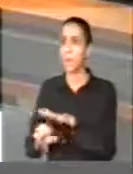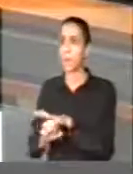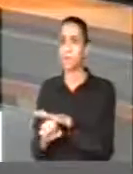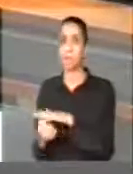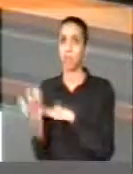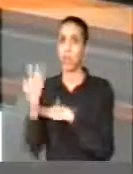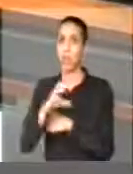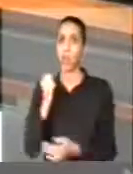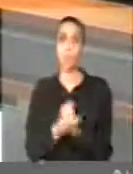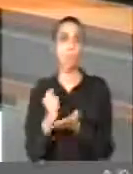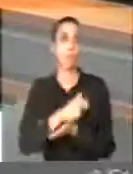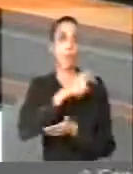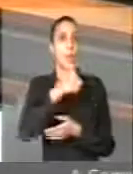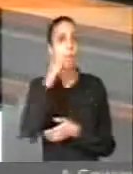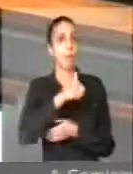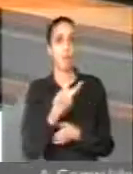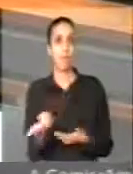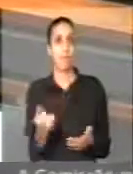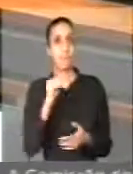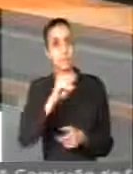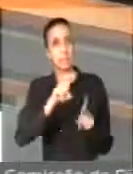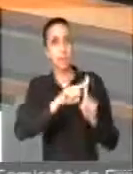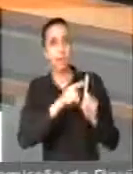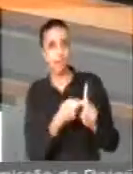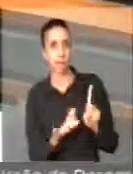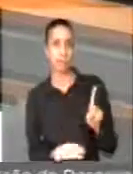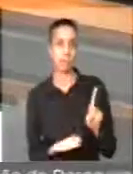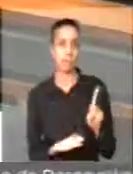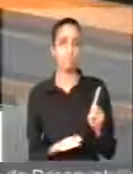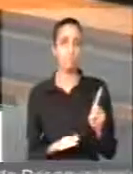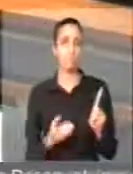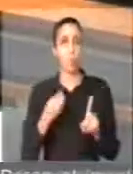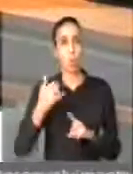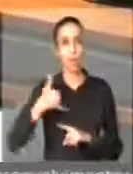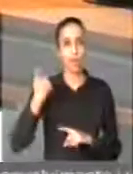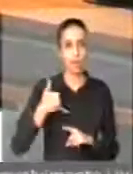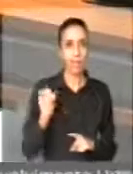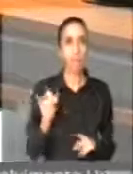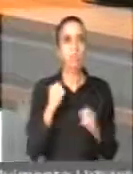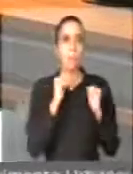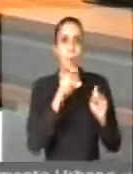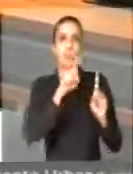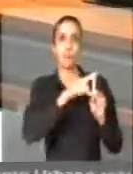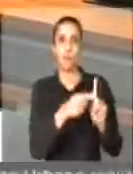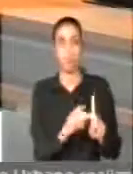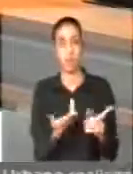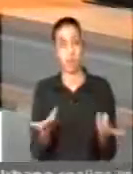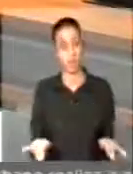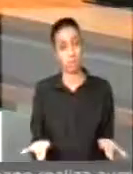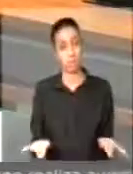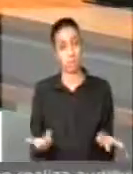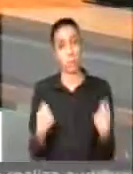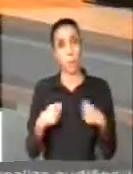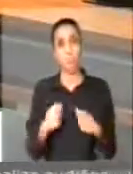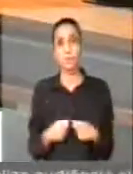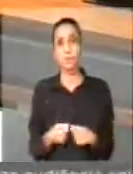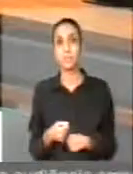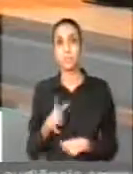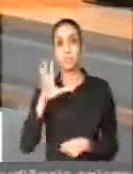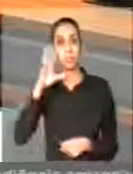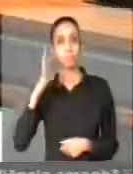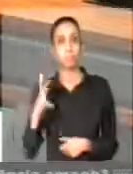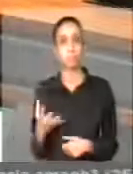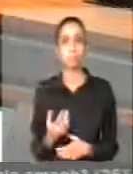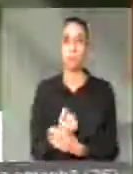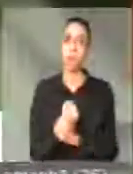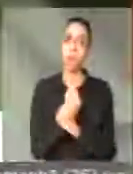mulheres em idade fértil, em idade de ter filho. Isso é muito prejudicial para a mulher. Então, nós precisamos encontrar um caminho para assegurar